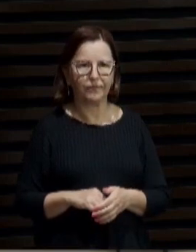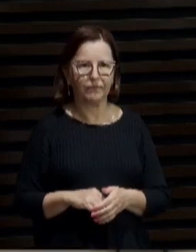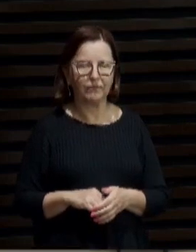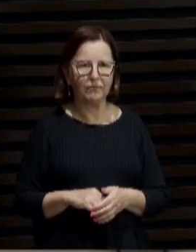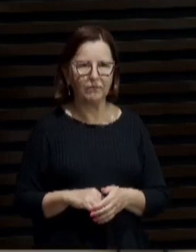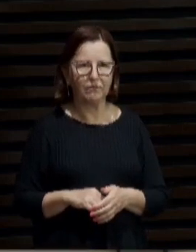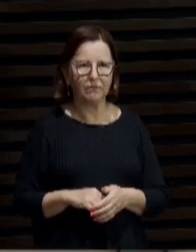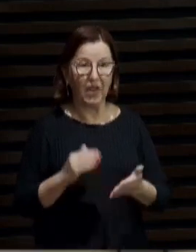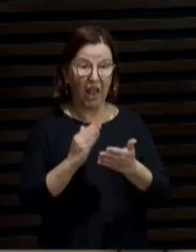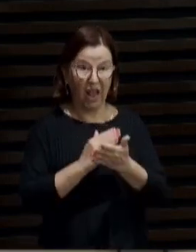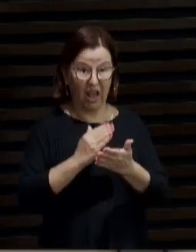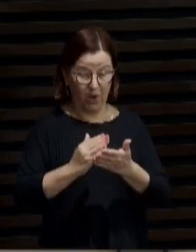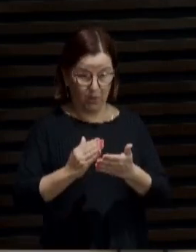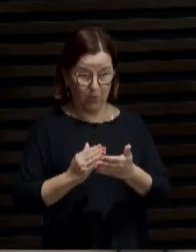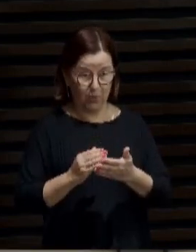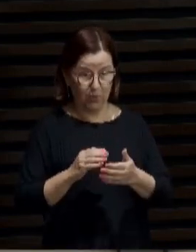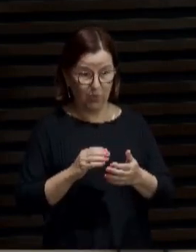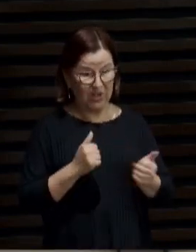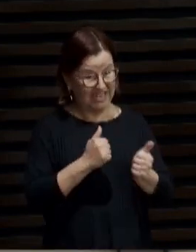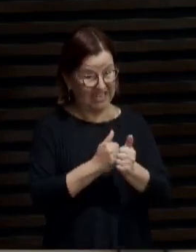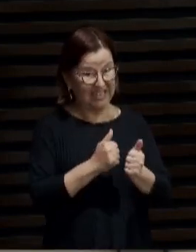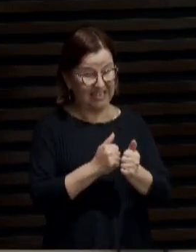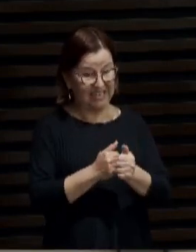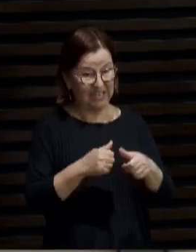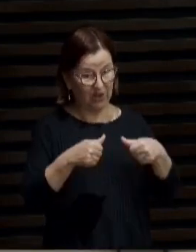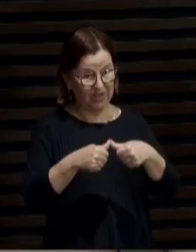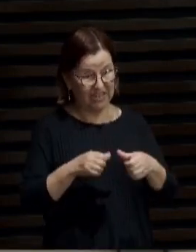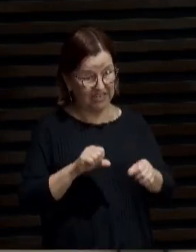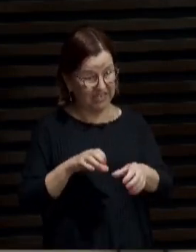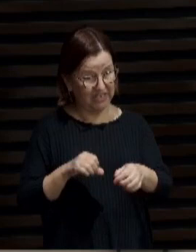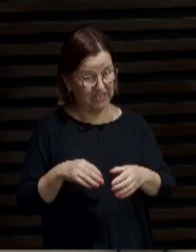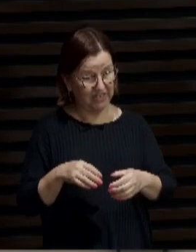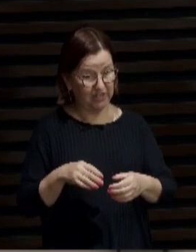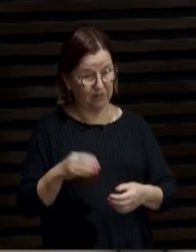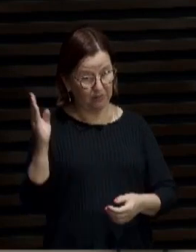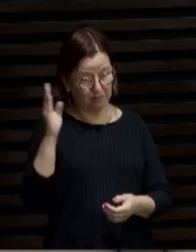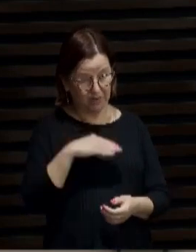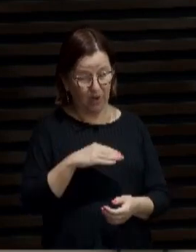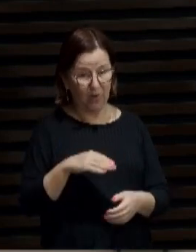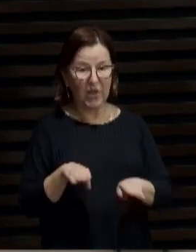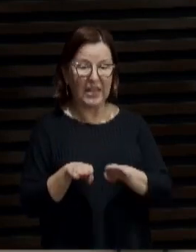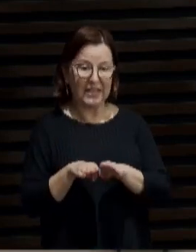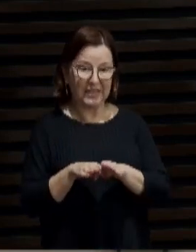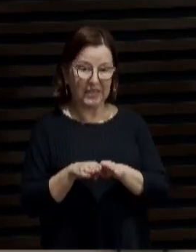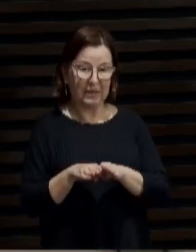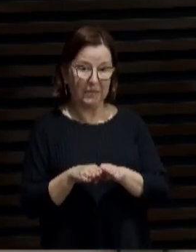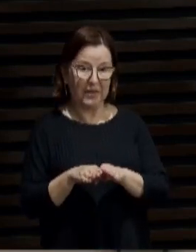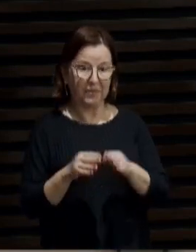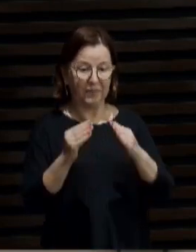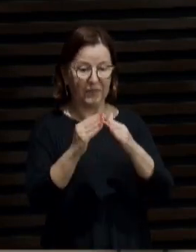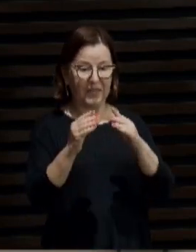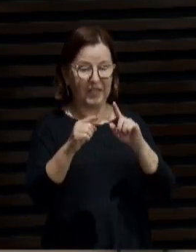alguns adeptos dessa mesma linha de raciocínio doentio também se infiltraram na igreja de Roma e semearam ensinos